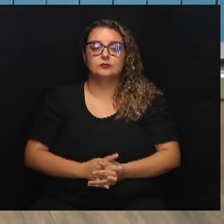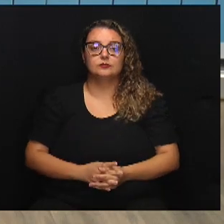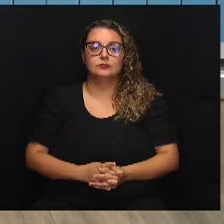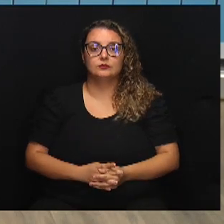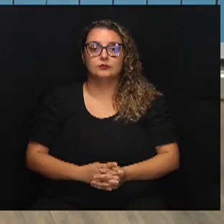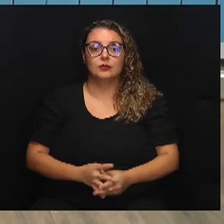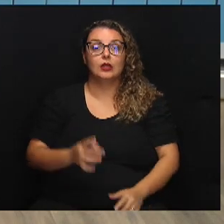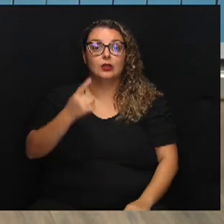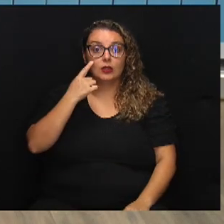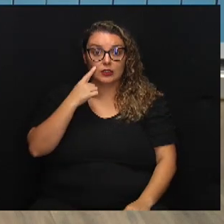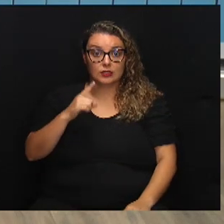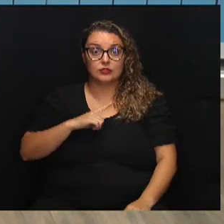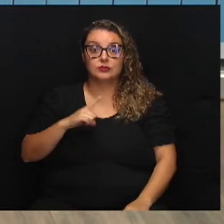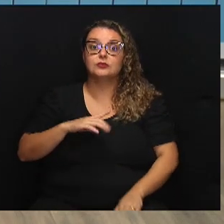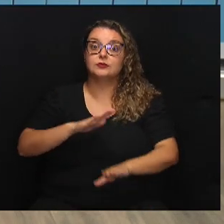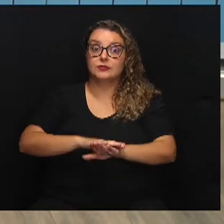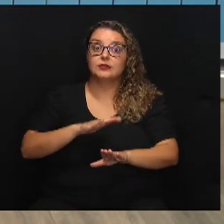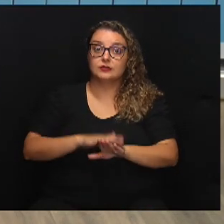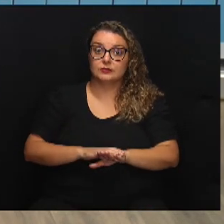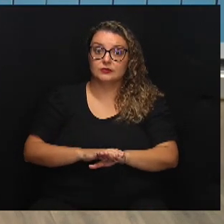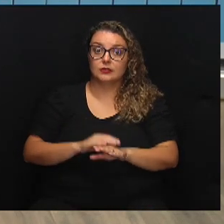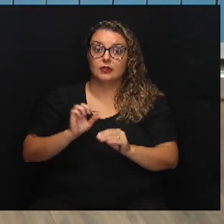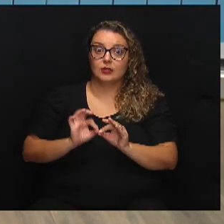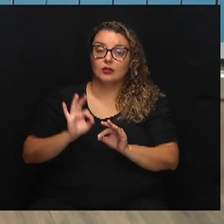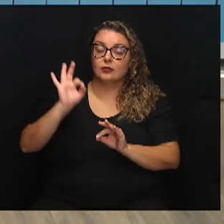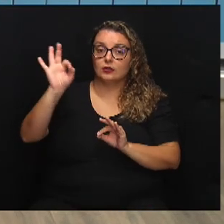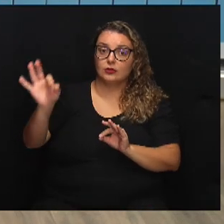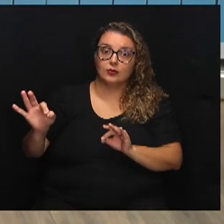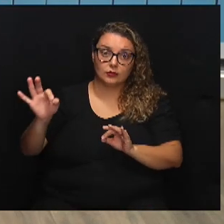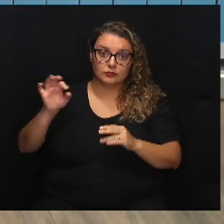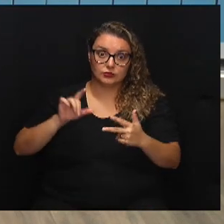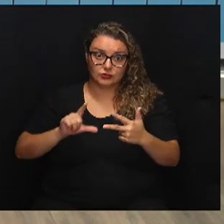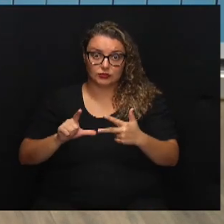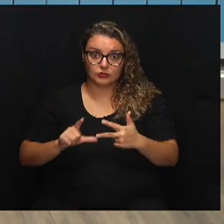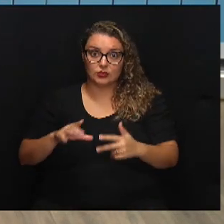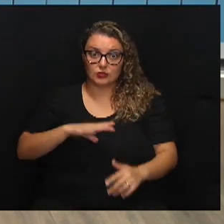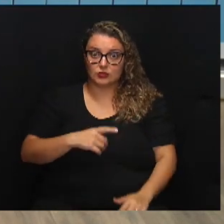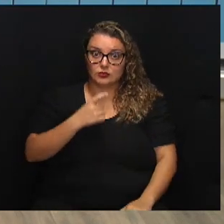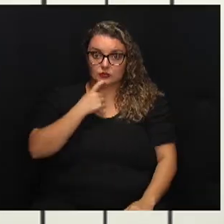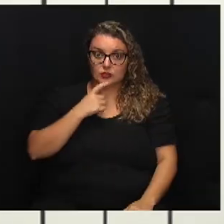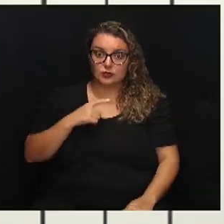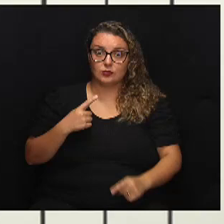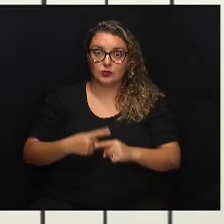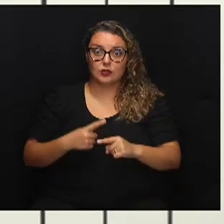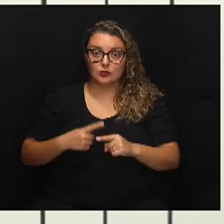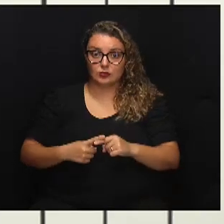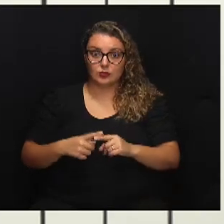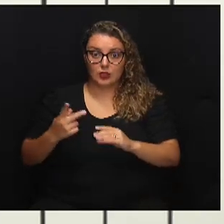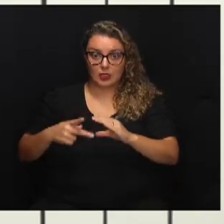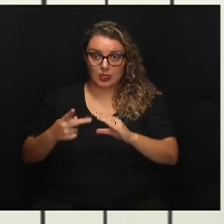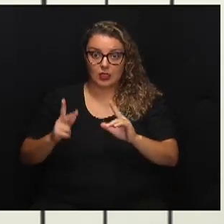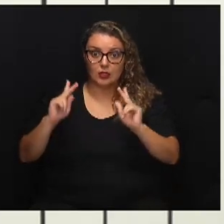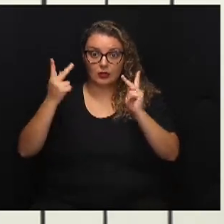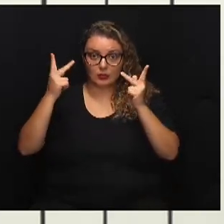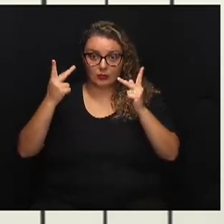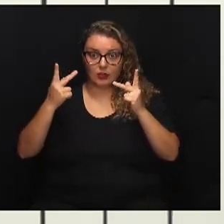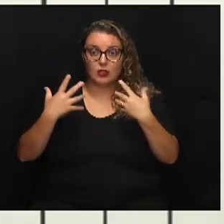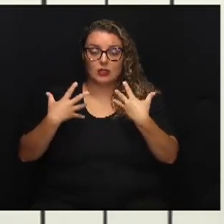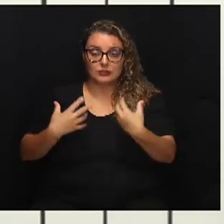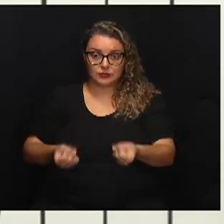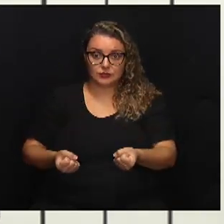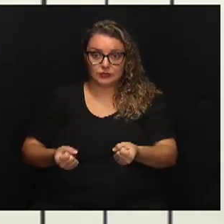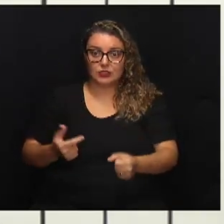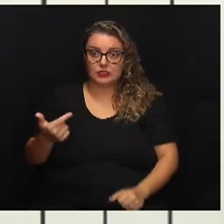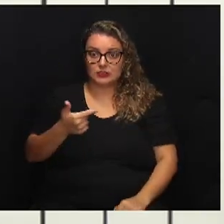que olha, a gente teve uma atividade fora aqui do Legislativo, porque a Câmara de Hortolândia sediou a